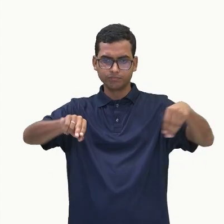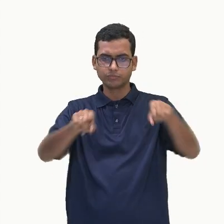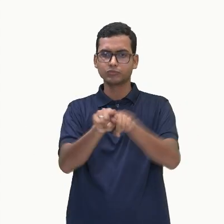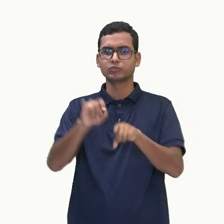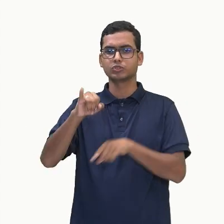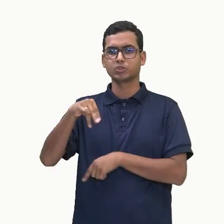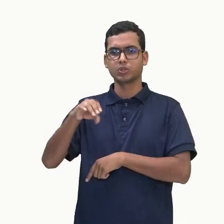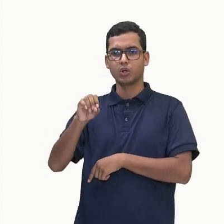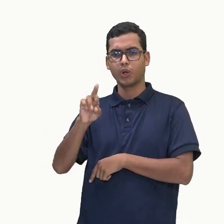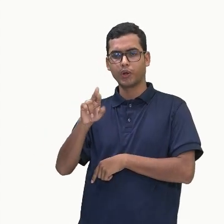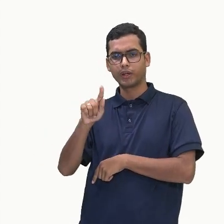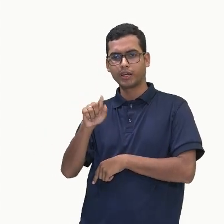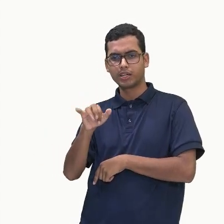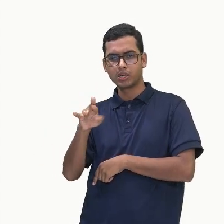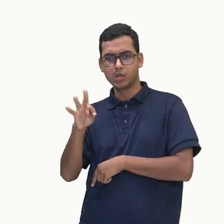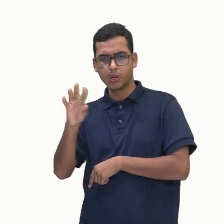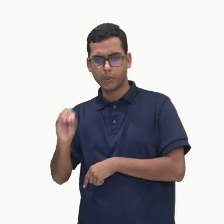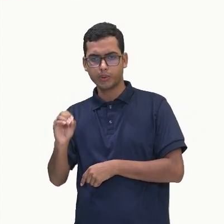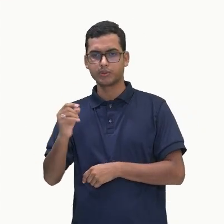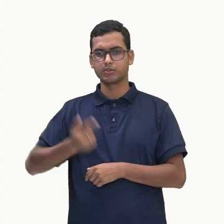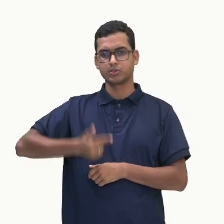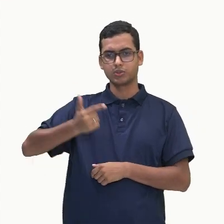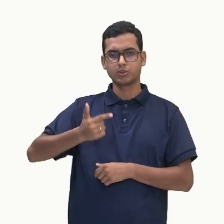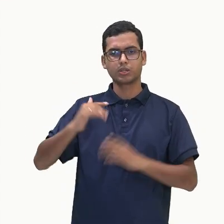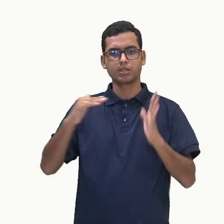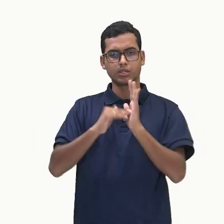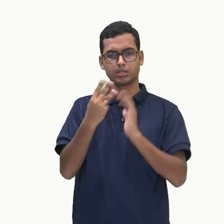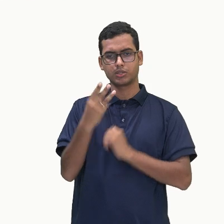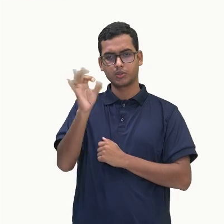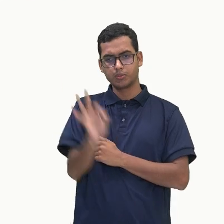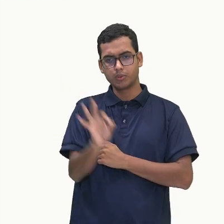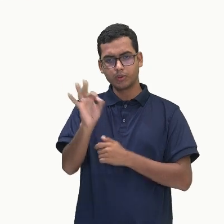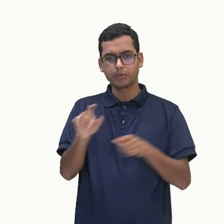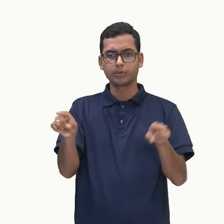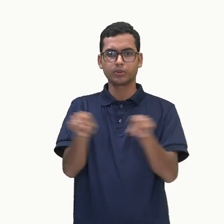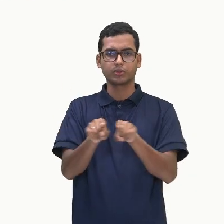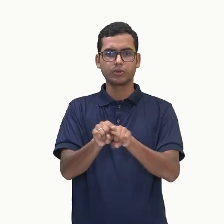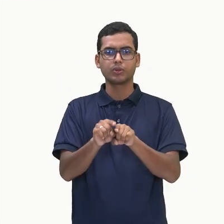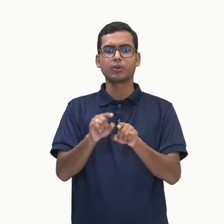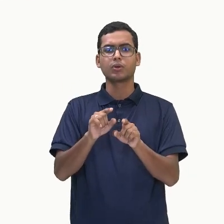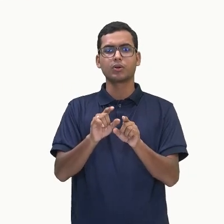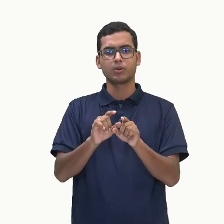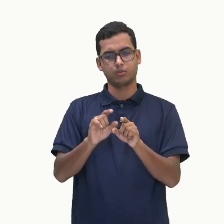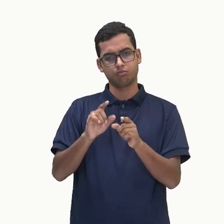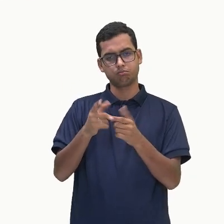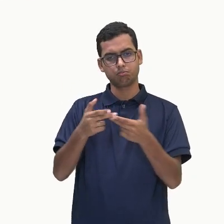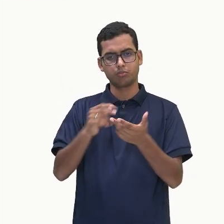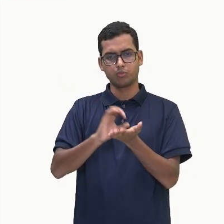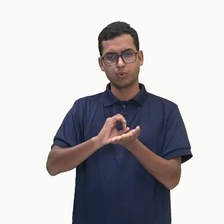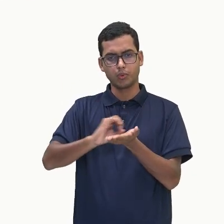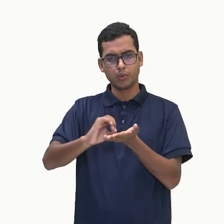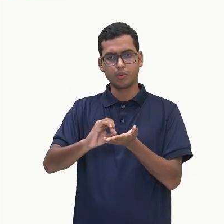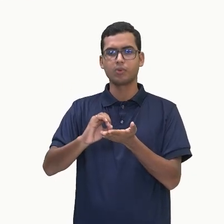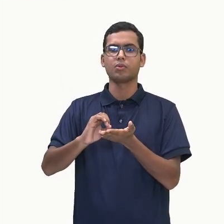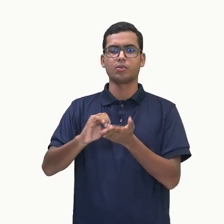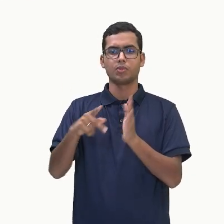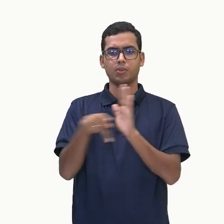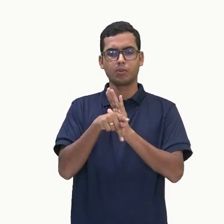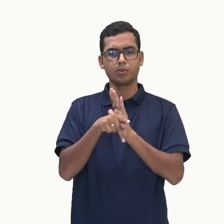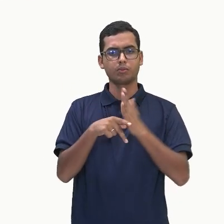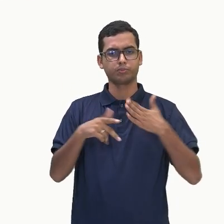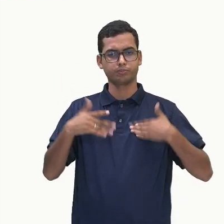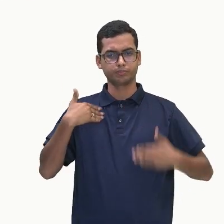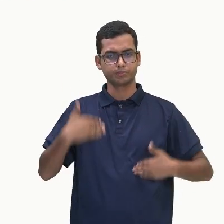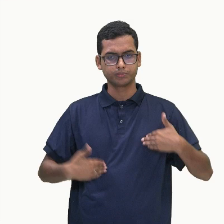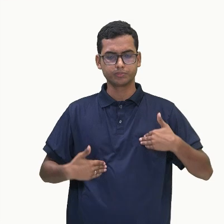de 2 a 3%, e o restante de componentes orgânicos. Todos esses seres